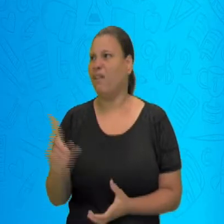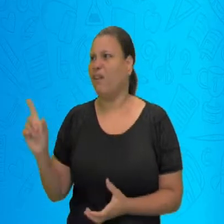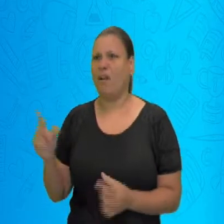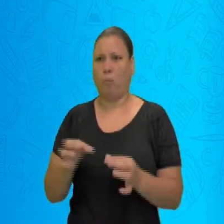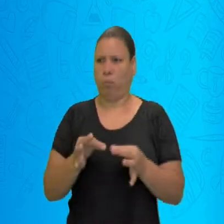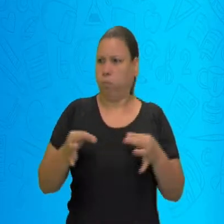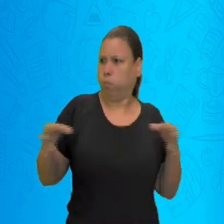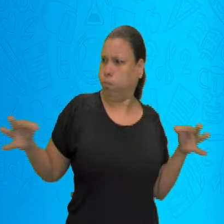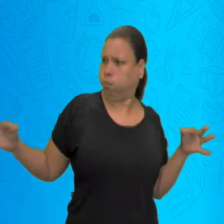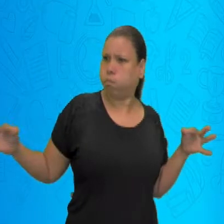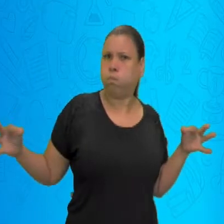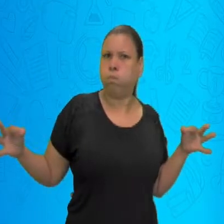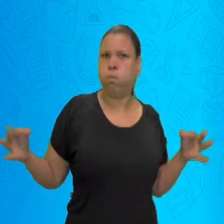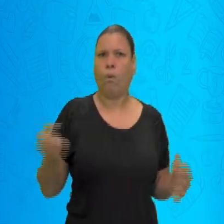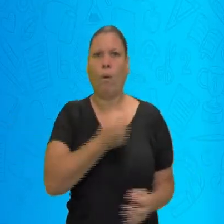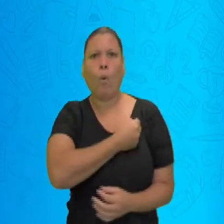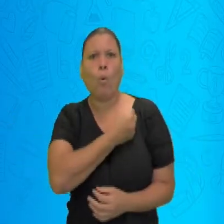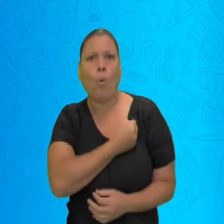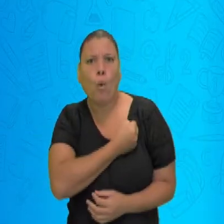fácil.